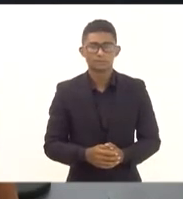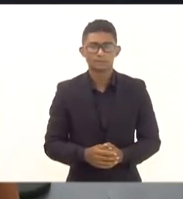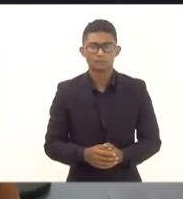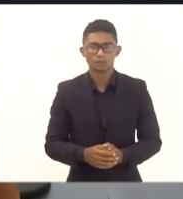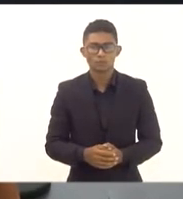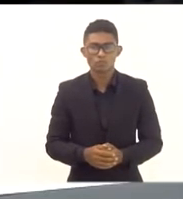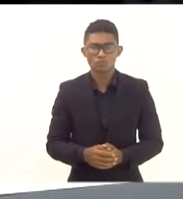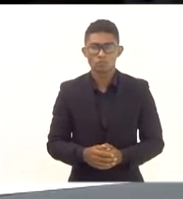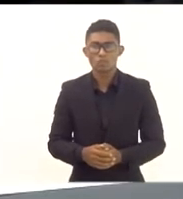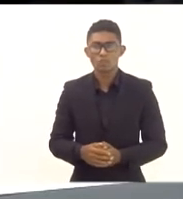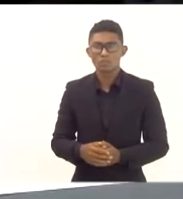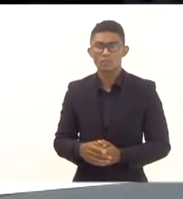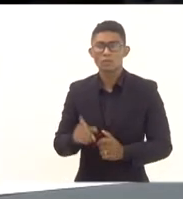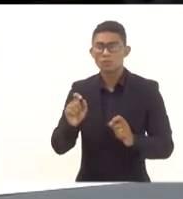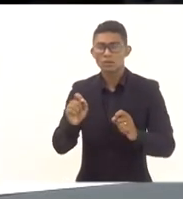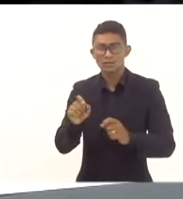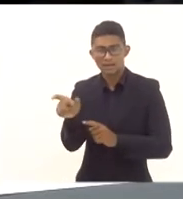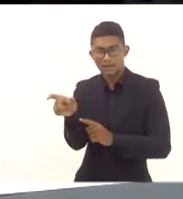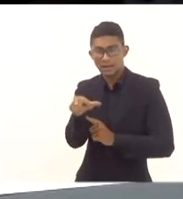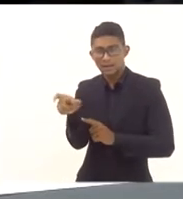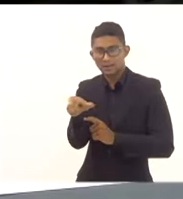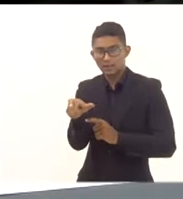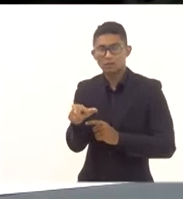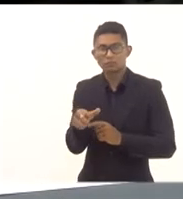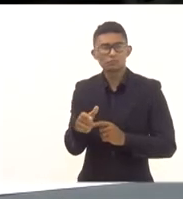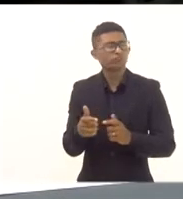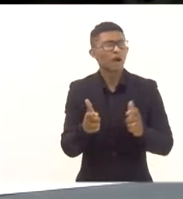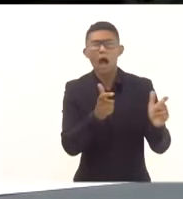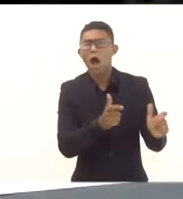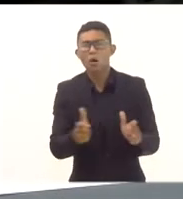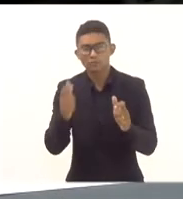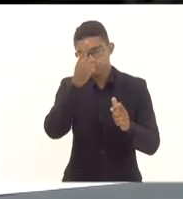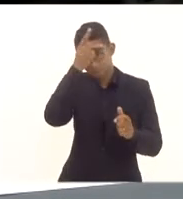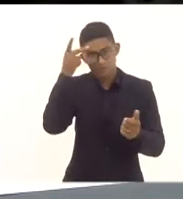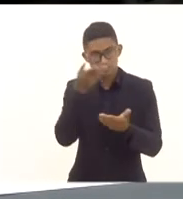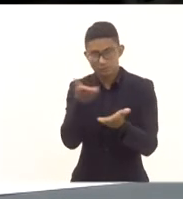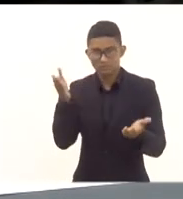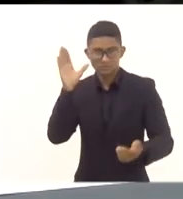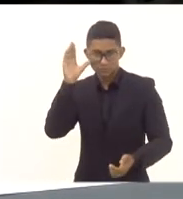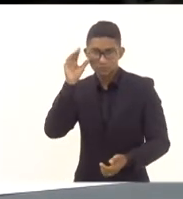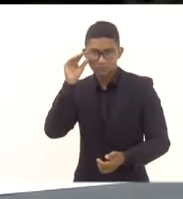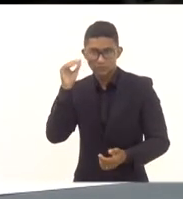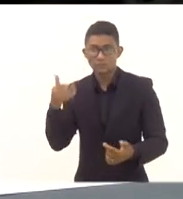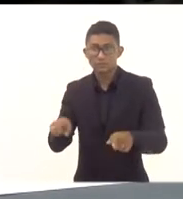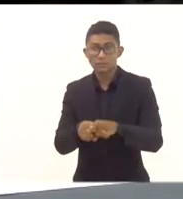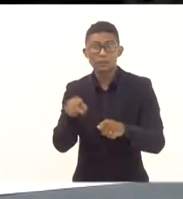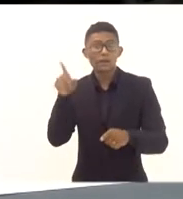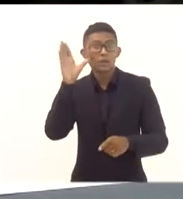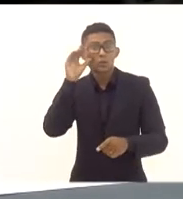essa localização do cartão a pessoa também quer saber porque que de repente ela perdeu o benefício